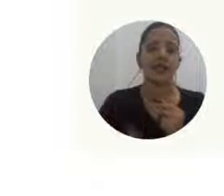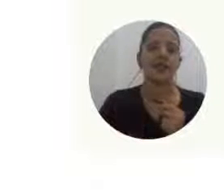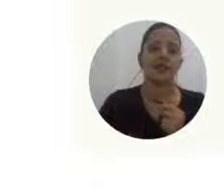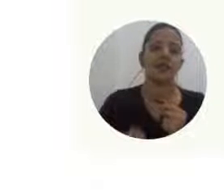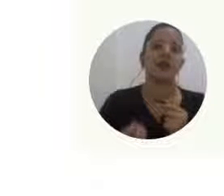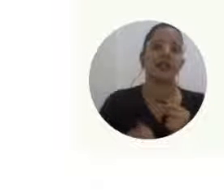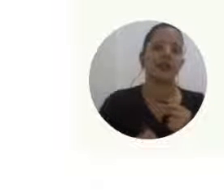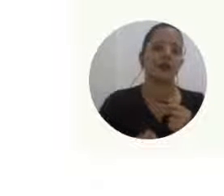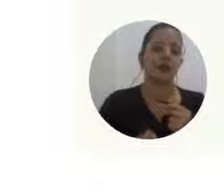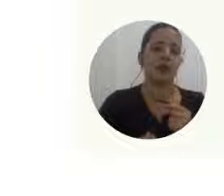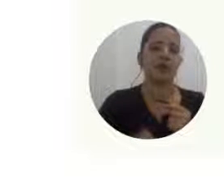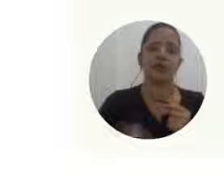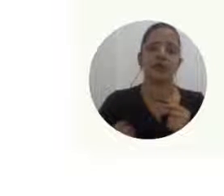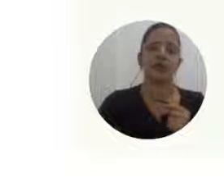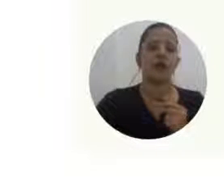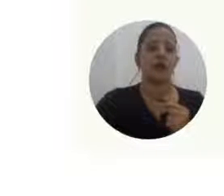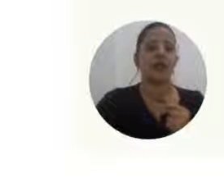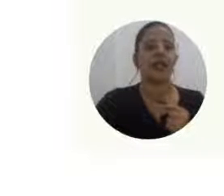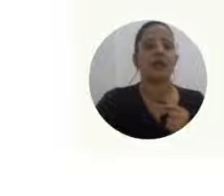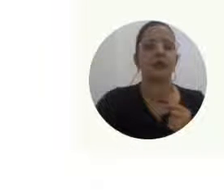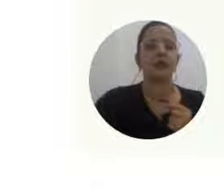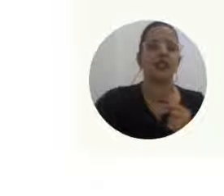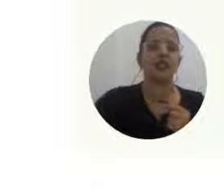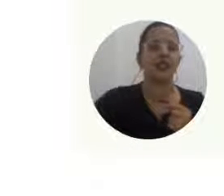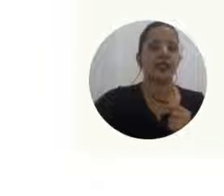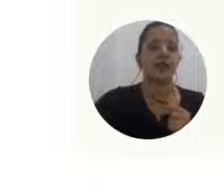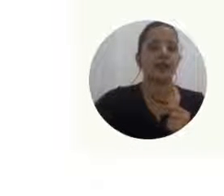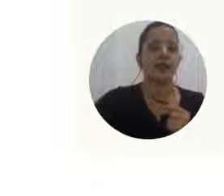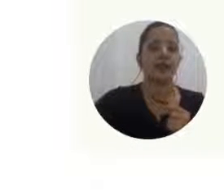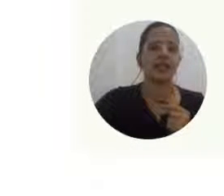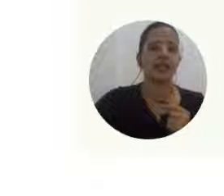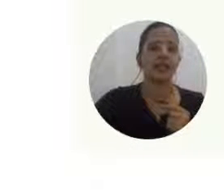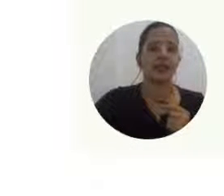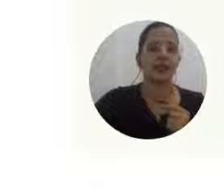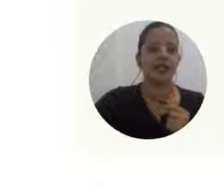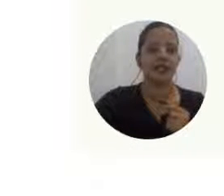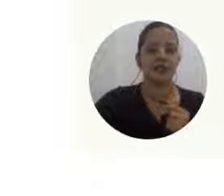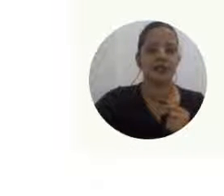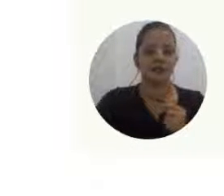científica. Agradeço também a minha orientadora, a professora doutora Rosa Alencar, por toda a dedicação, paciência e disponibilidade.